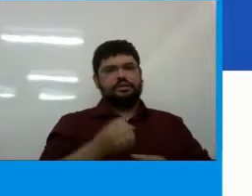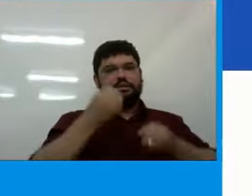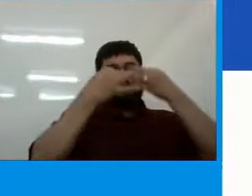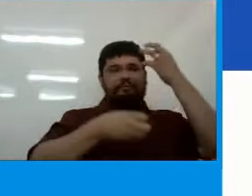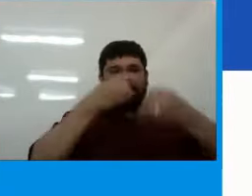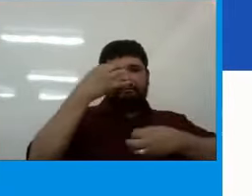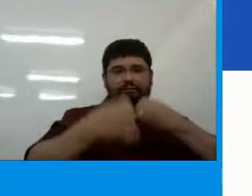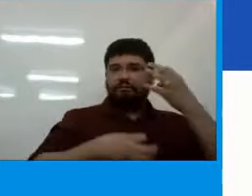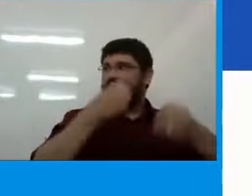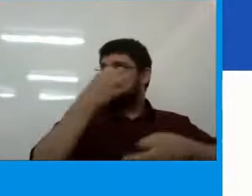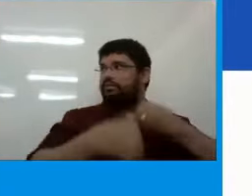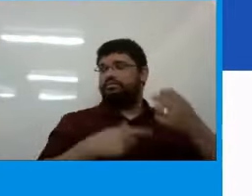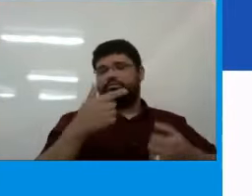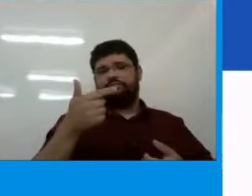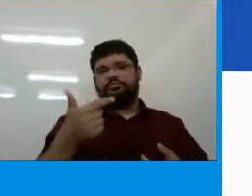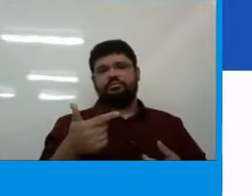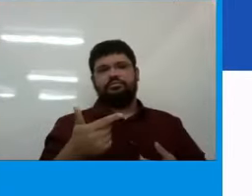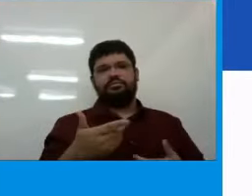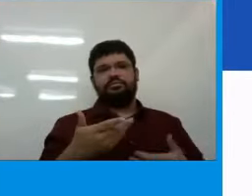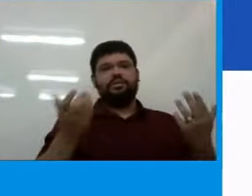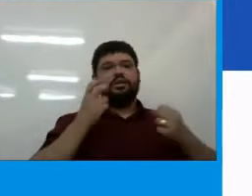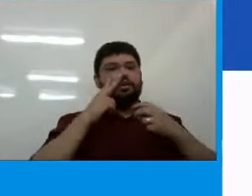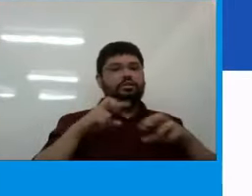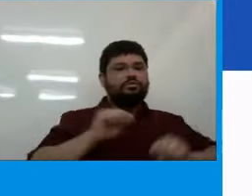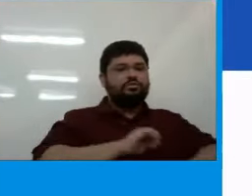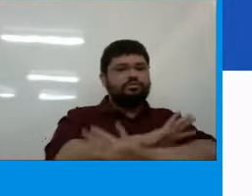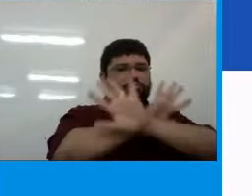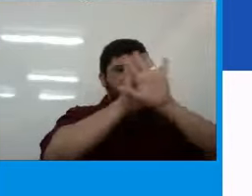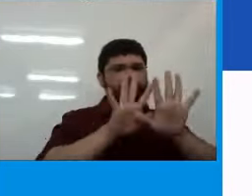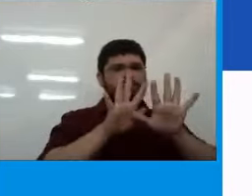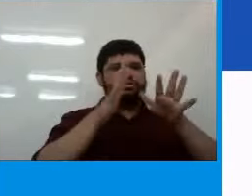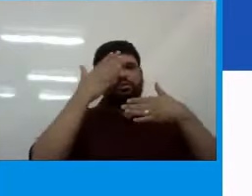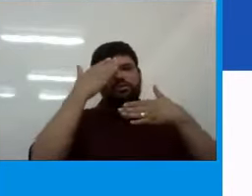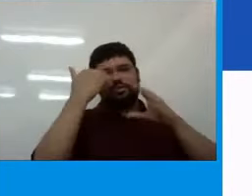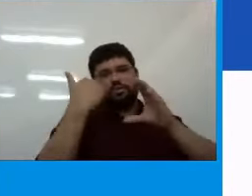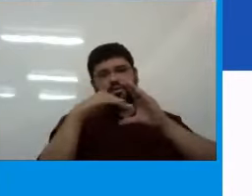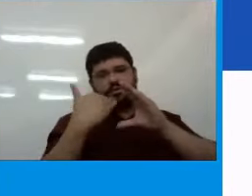todas as ferramentas, mas eu trouxe essa visão geral. Está aí o meu e-mail,